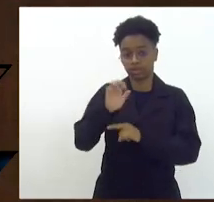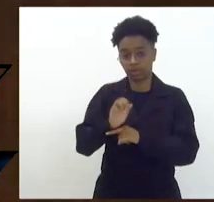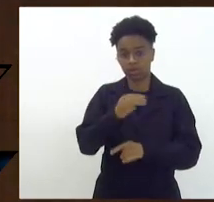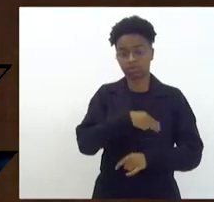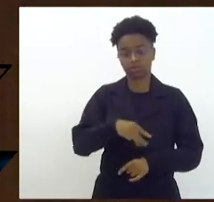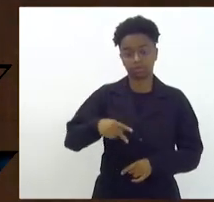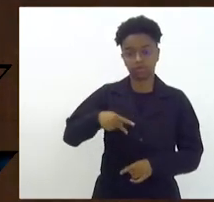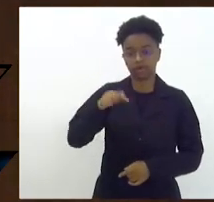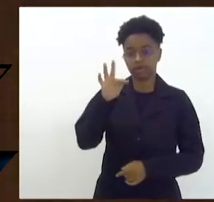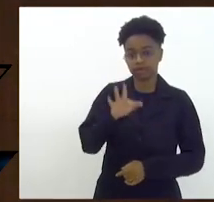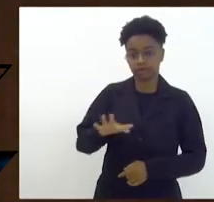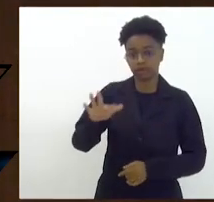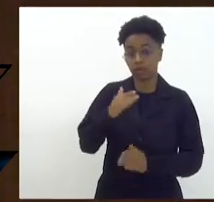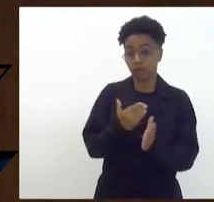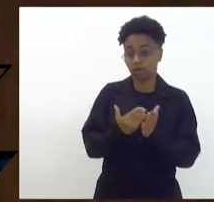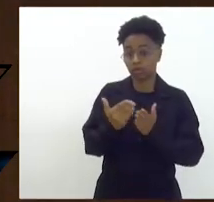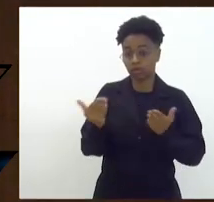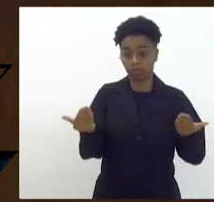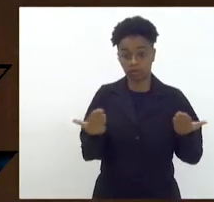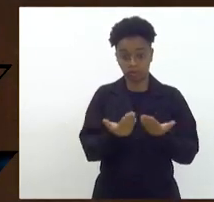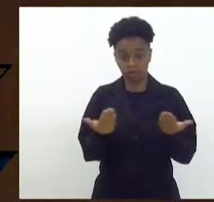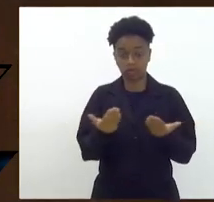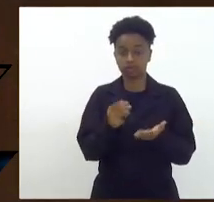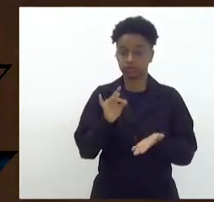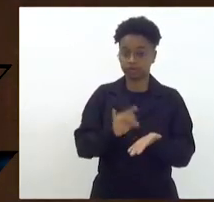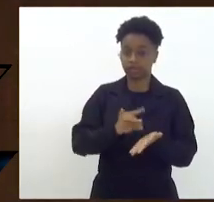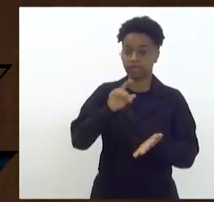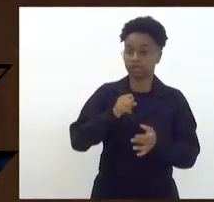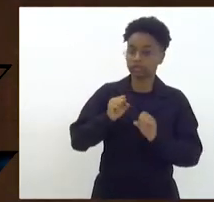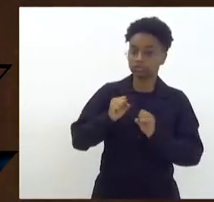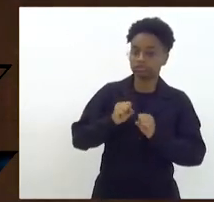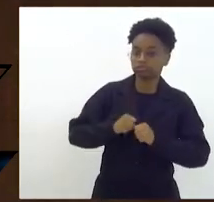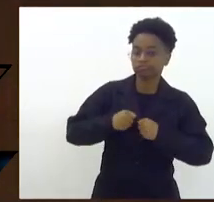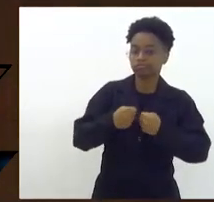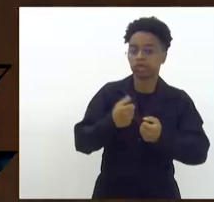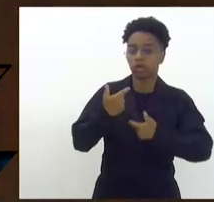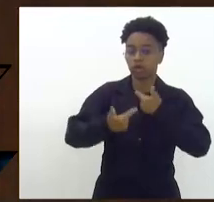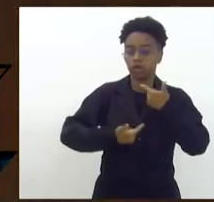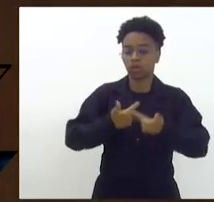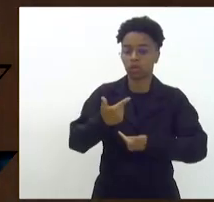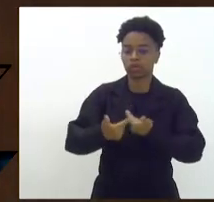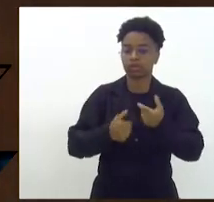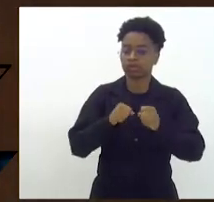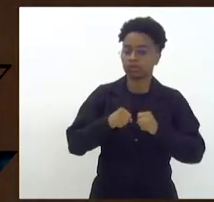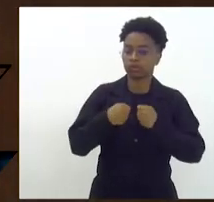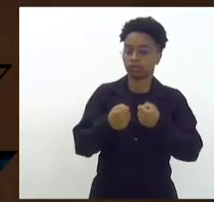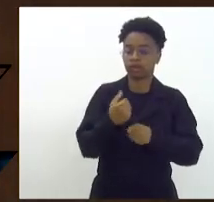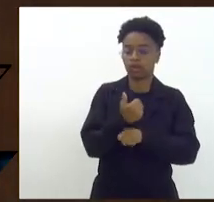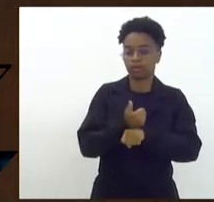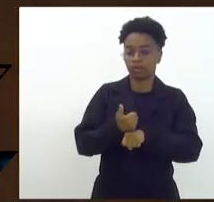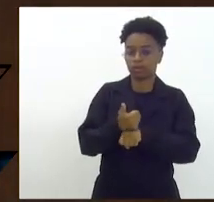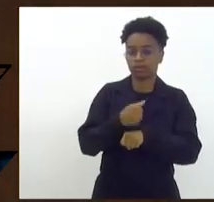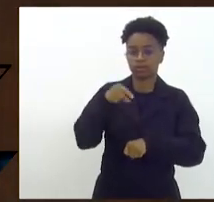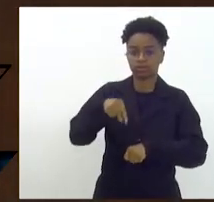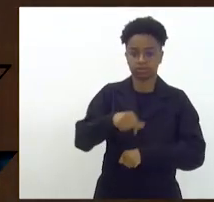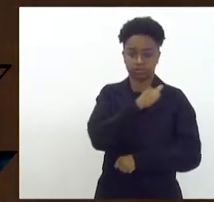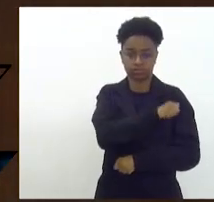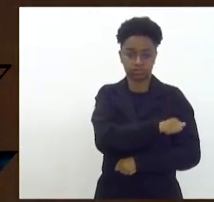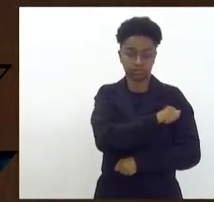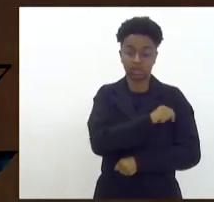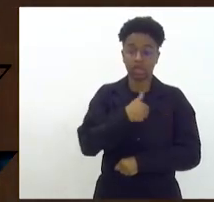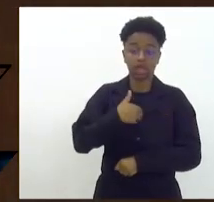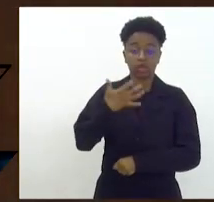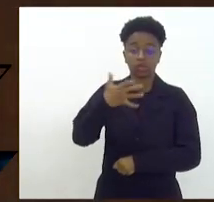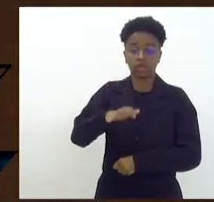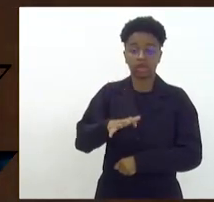começa a partir de hoje a verdadeira luta em defesa dos profissionais do Estado do Rio de Janeiro eu não quero aqui